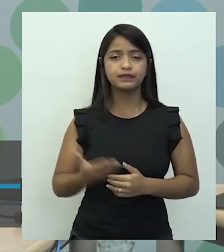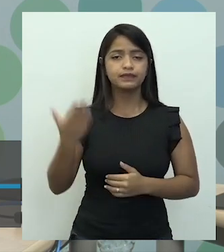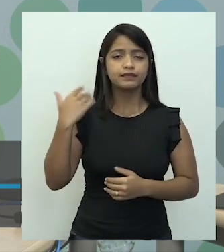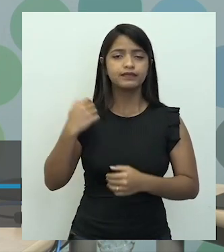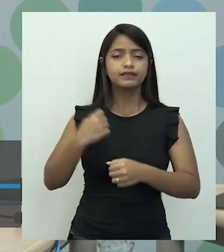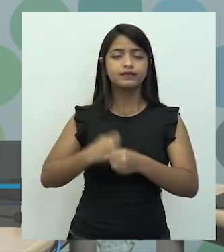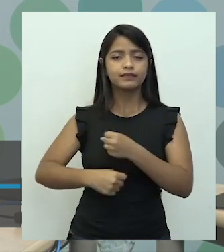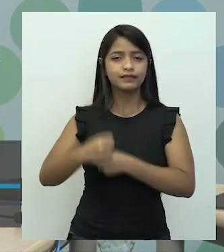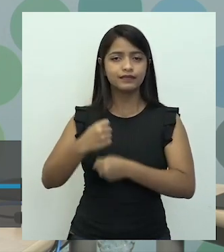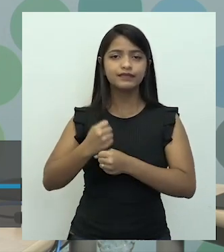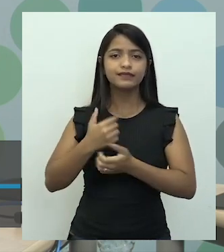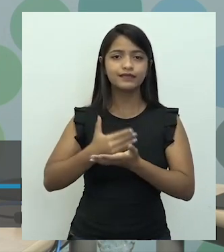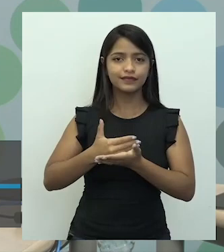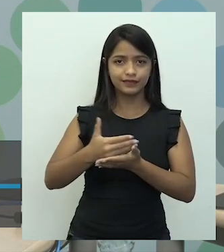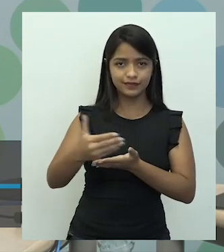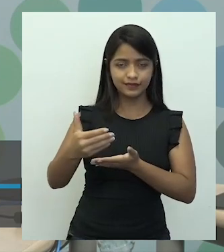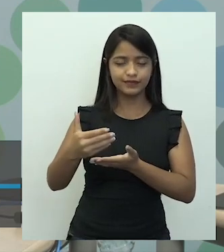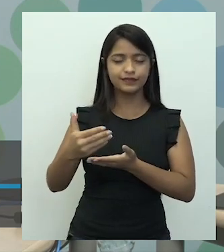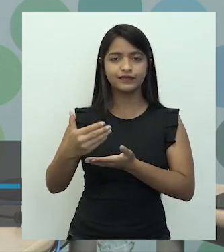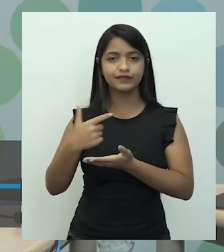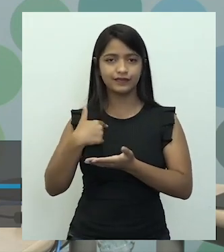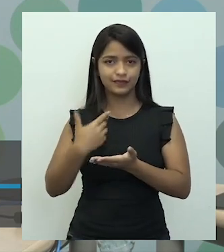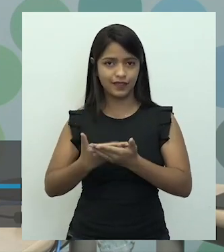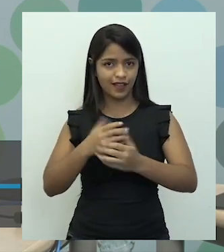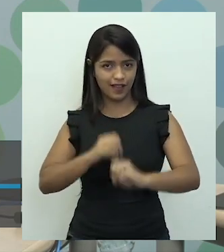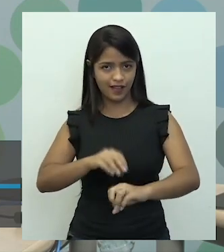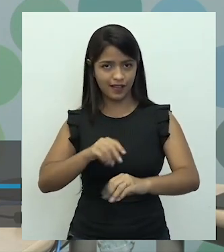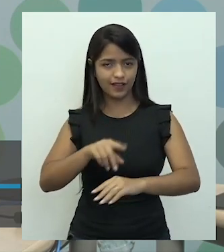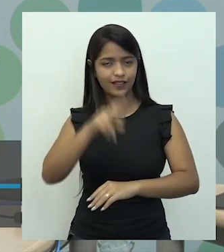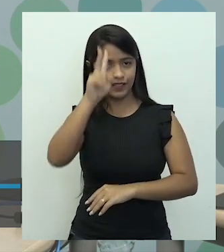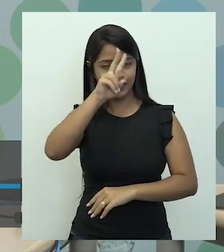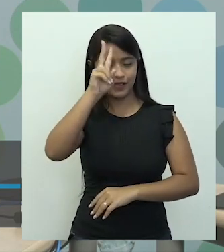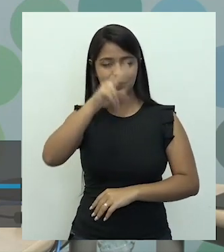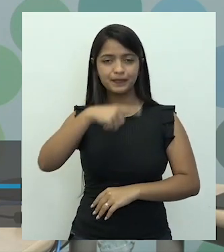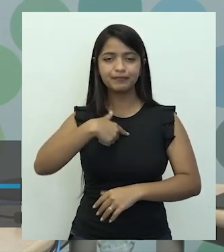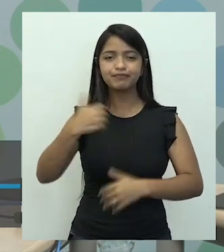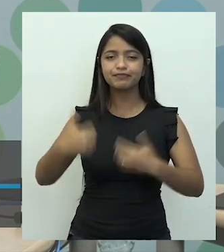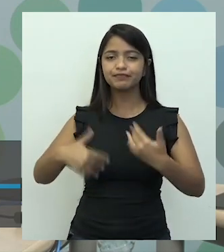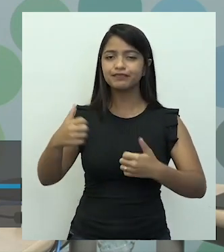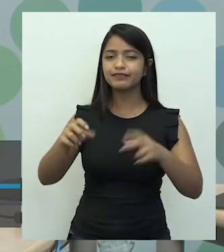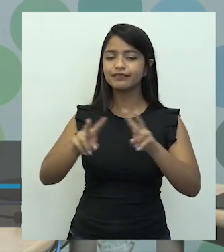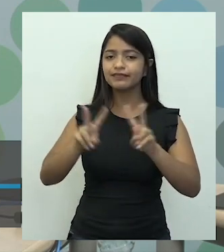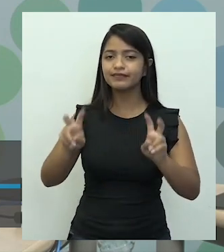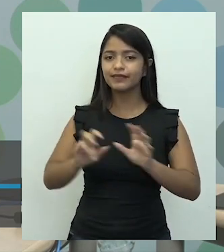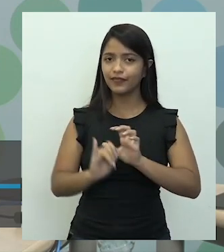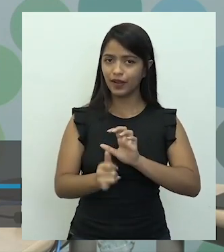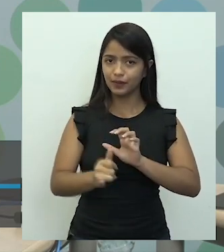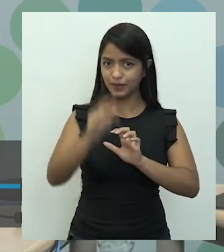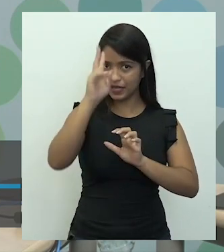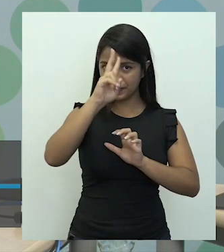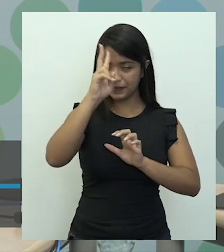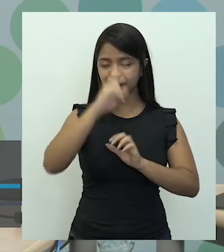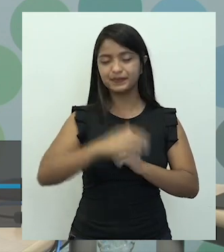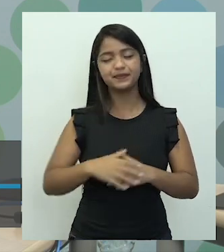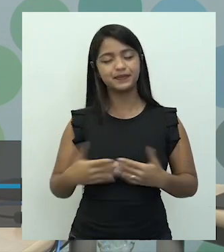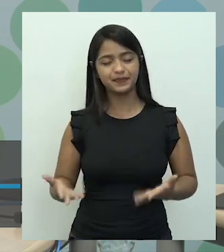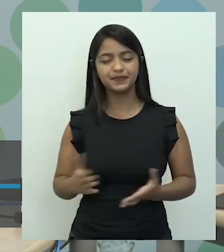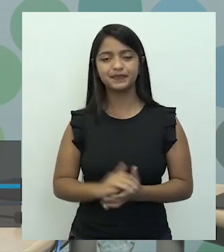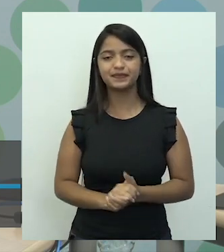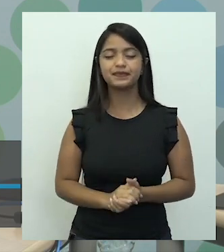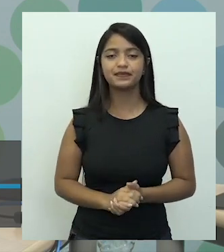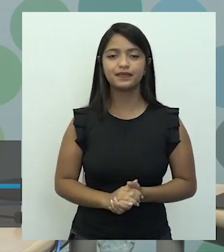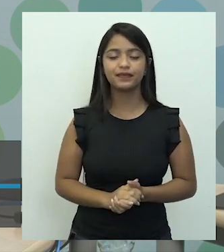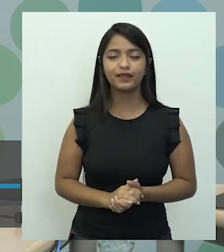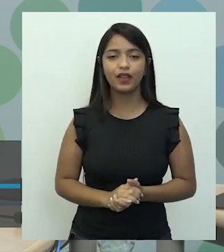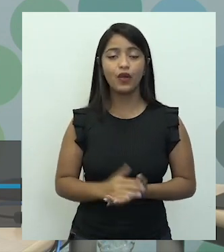comecei a apresentar as aulas com vocês, vocês viram sobre fábula. Vocês se lembram de algumas fábulas que nós vimos? Muito bem. Então, hoje